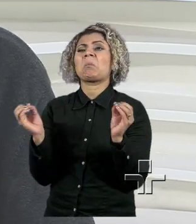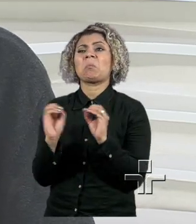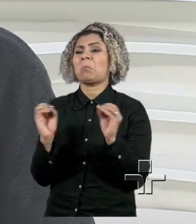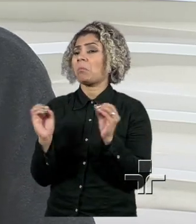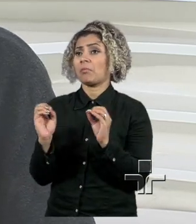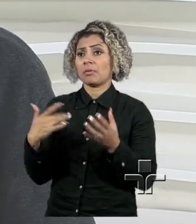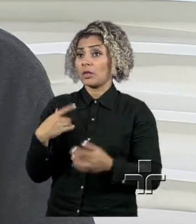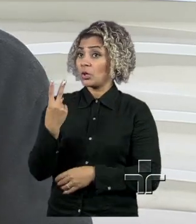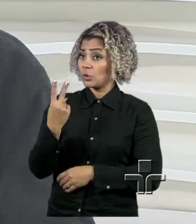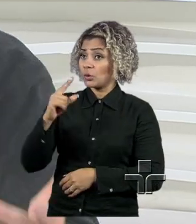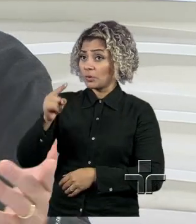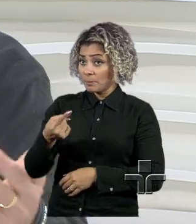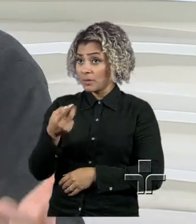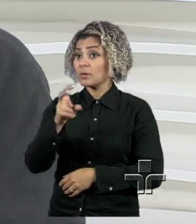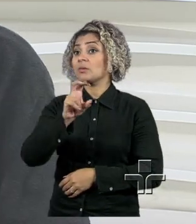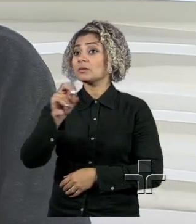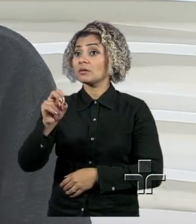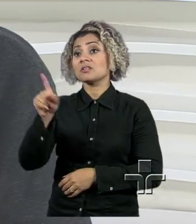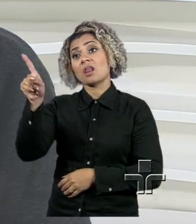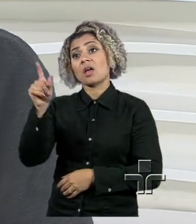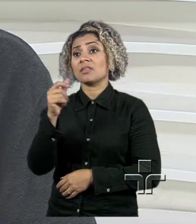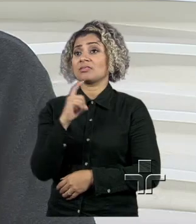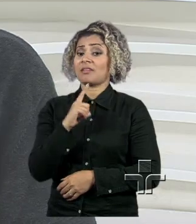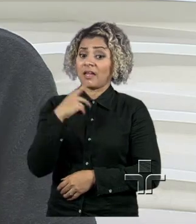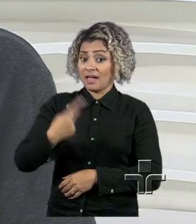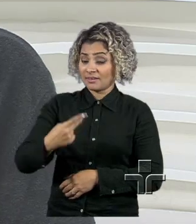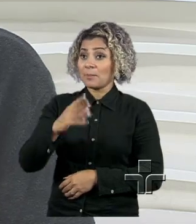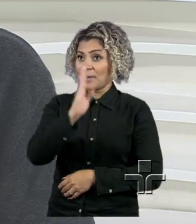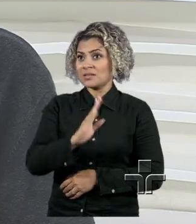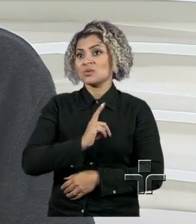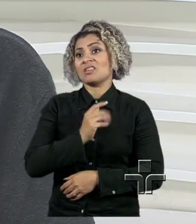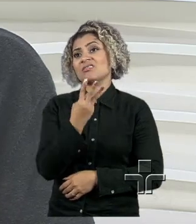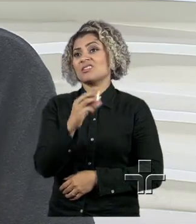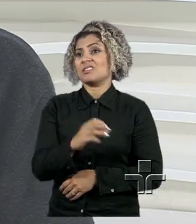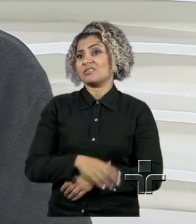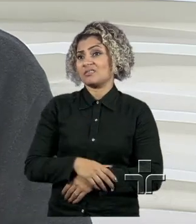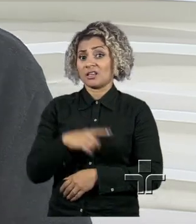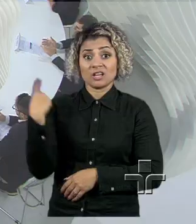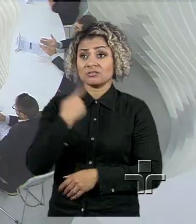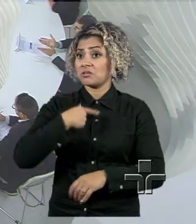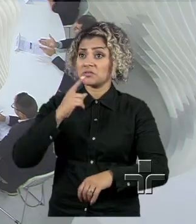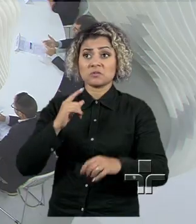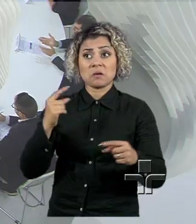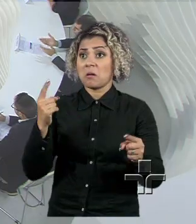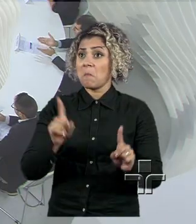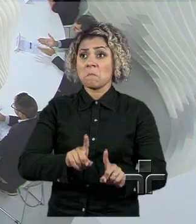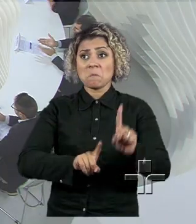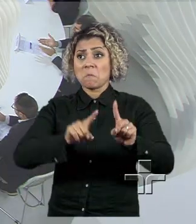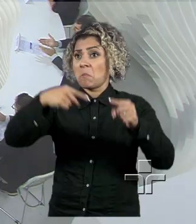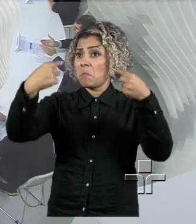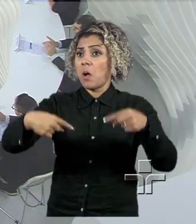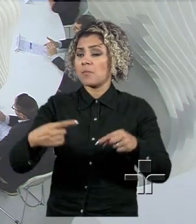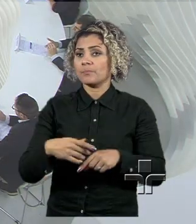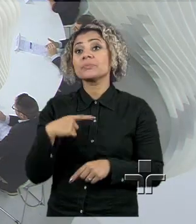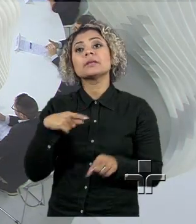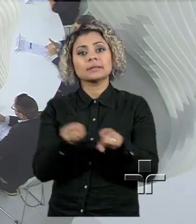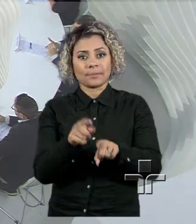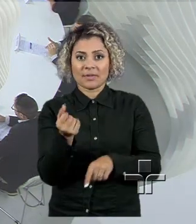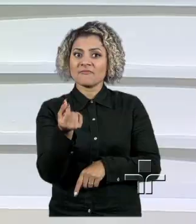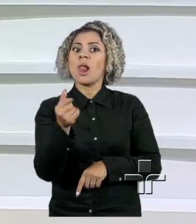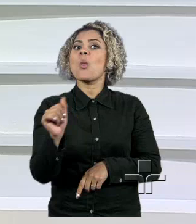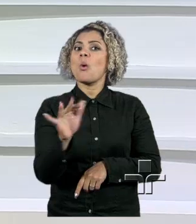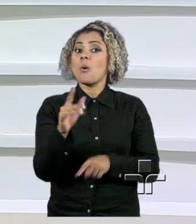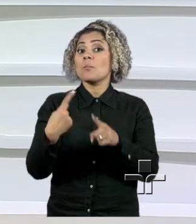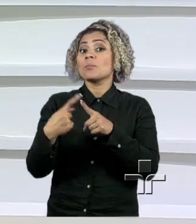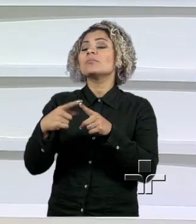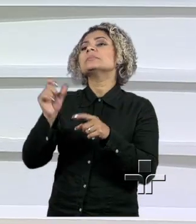temos 2.250 lojas, eles têm 30 lojas, não tem... O preço também pesa, né? Oi? O preço pesa nisso aí também. Claro, todas as taxas